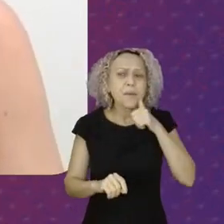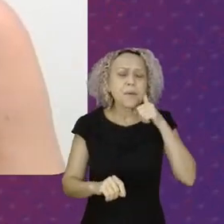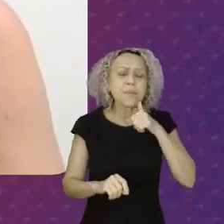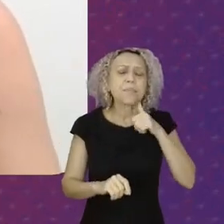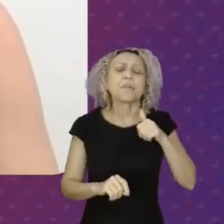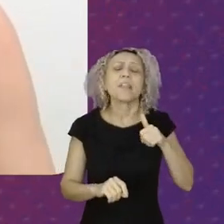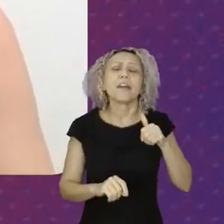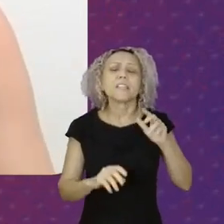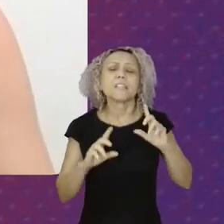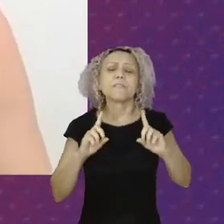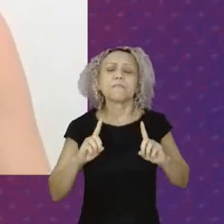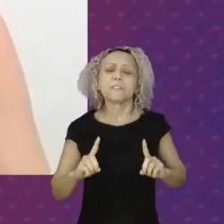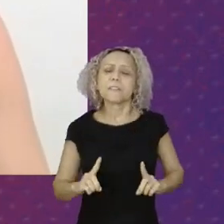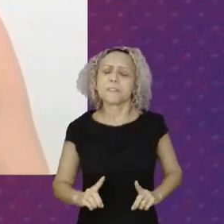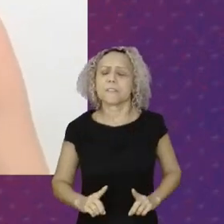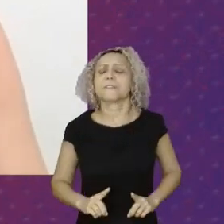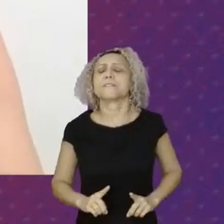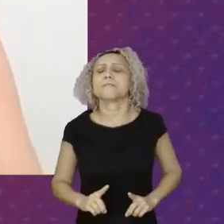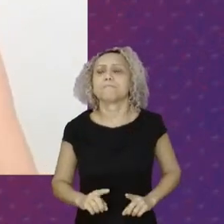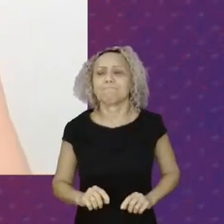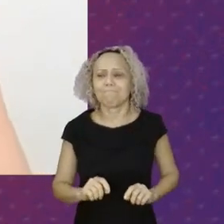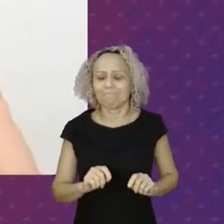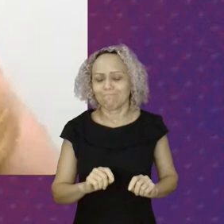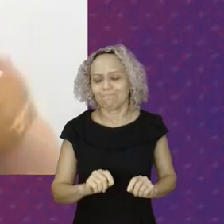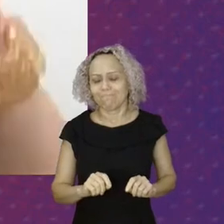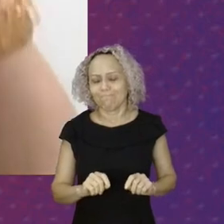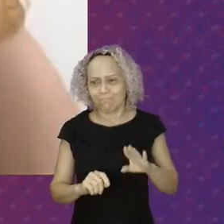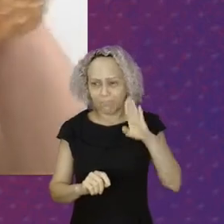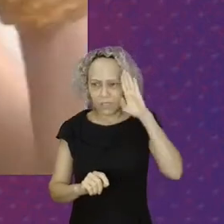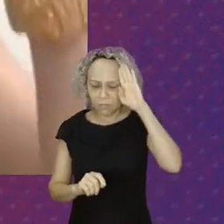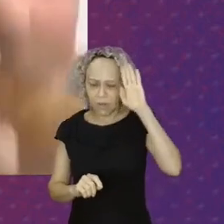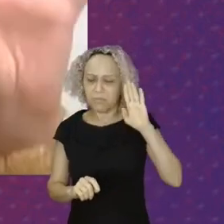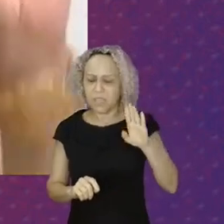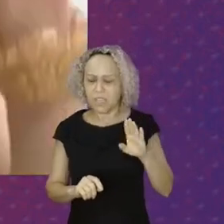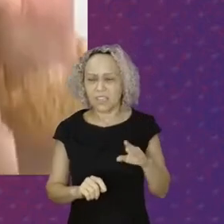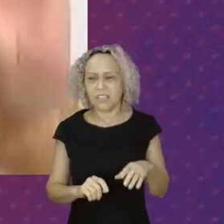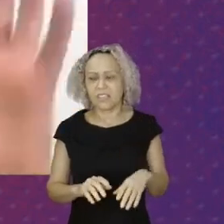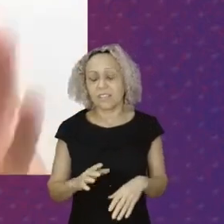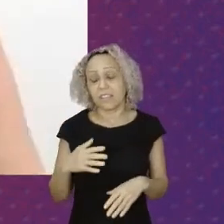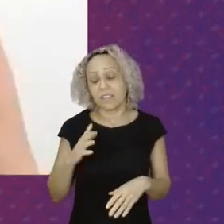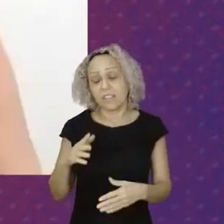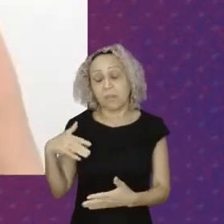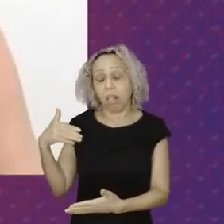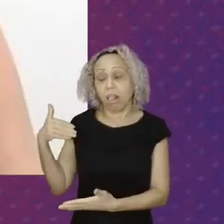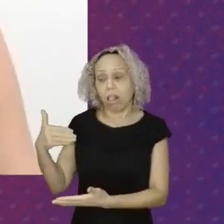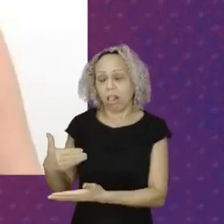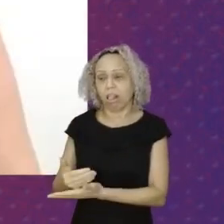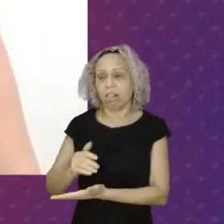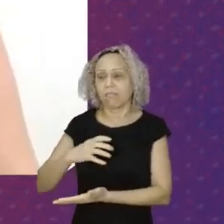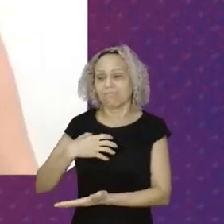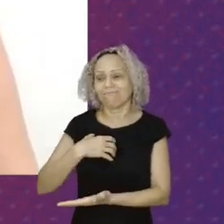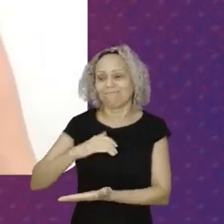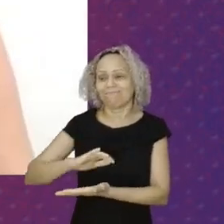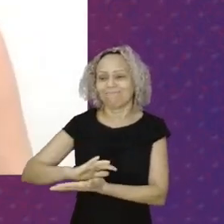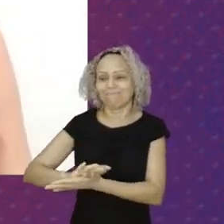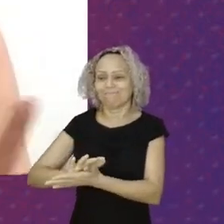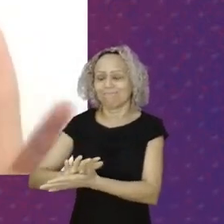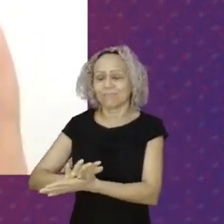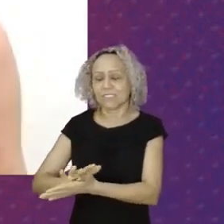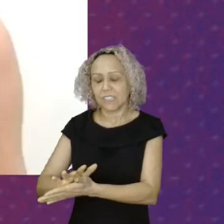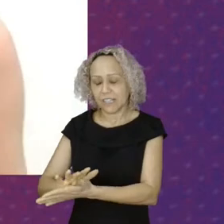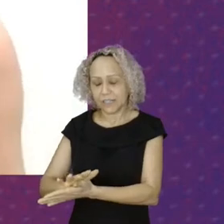se espera que ela desenvolva um papel social X, padrão, que